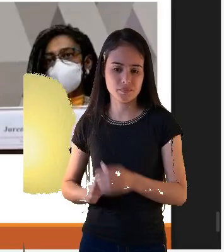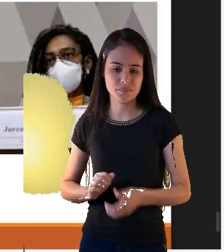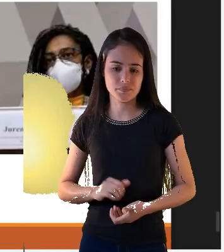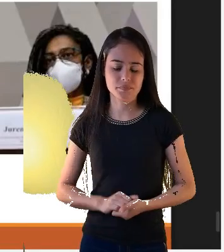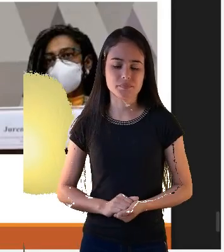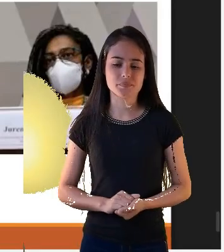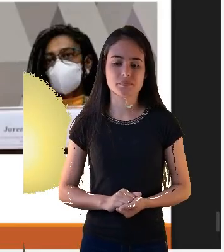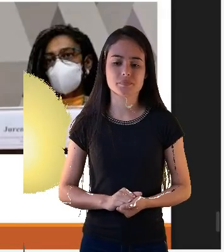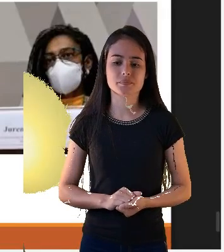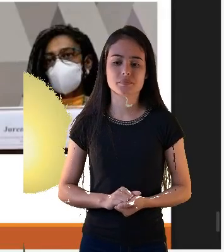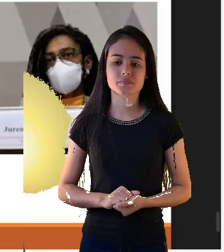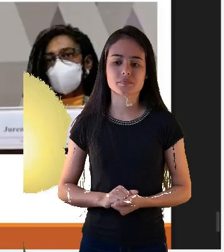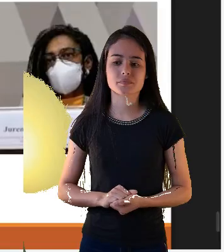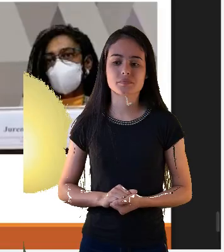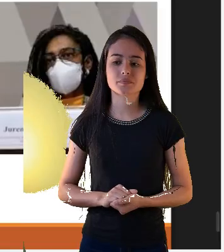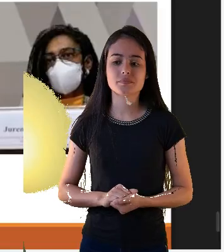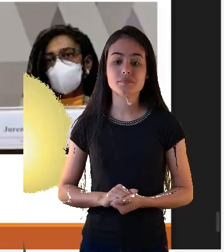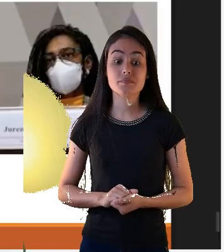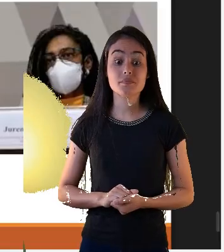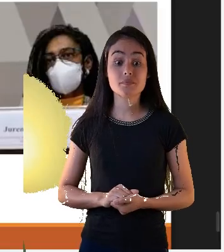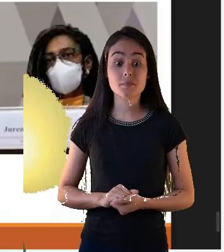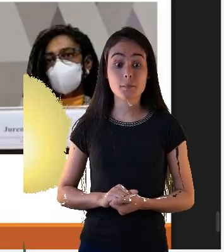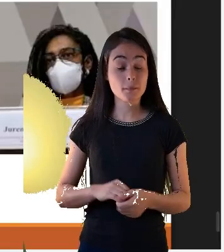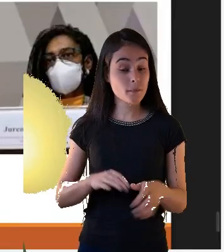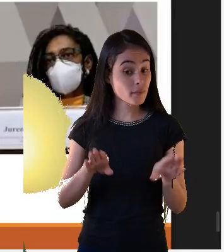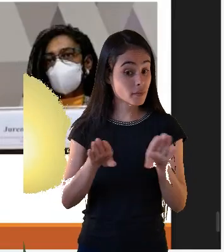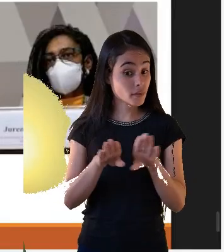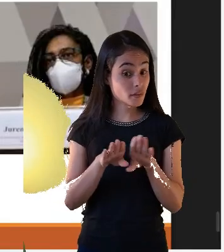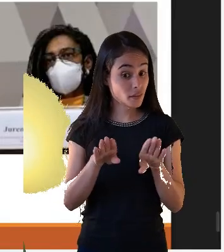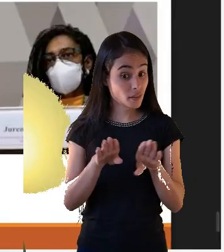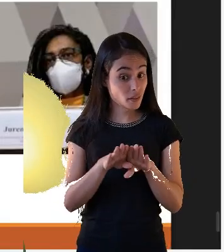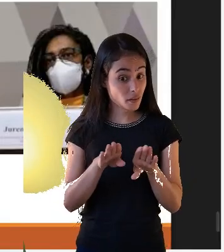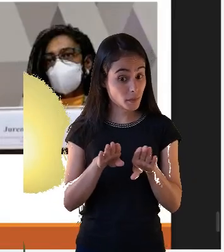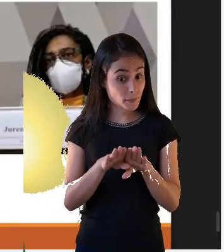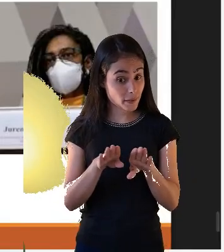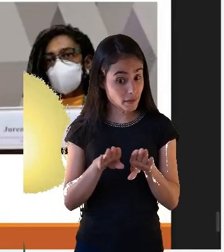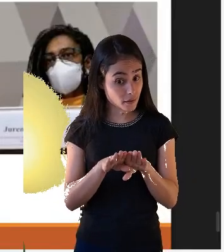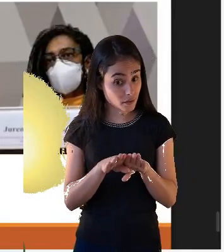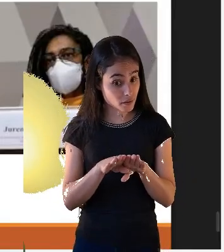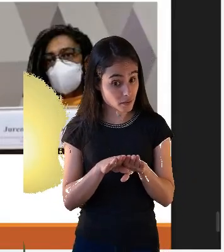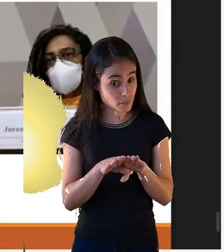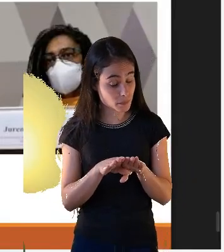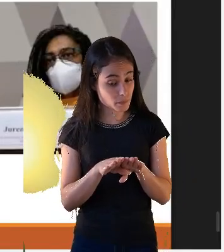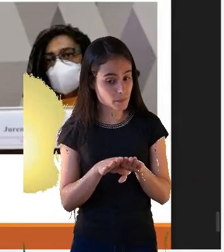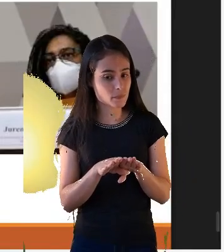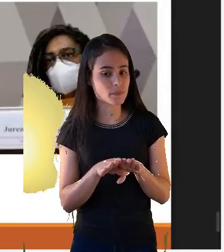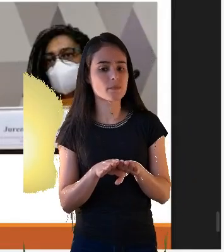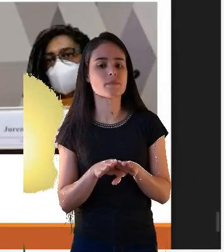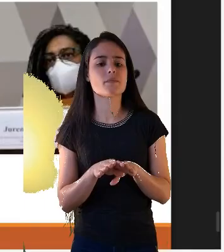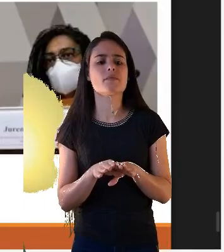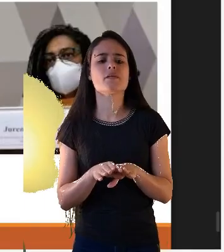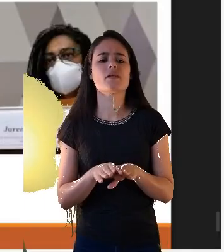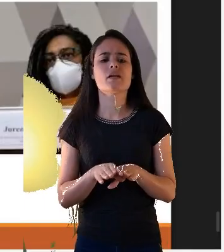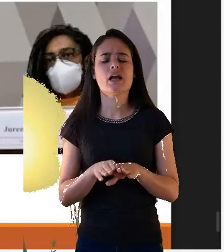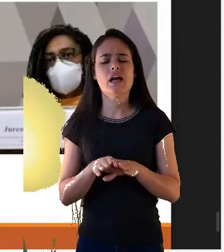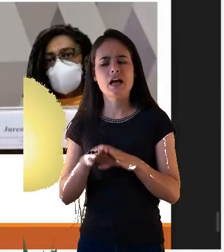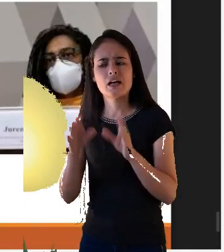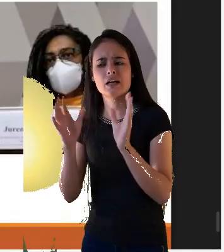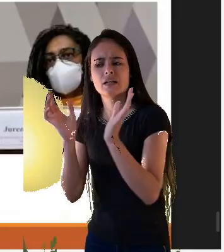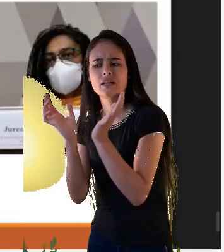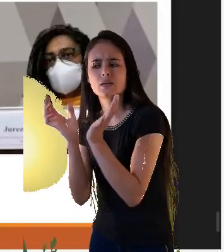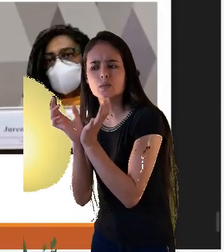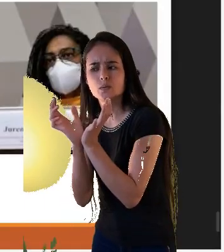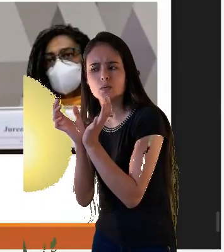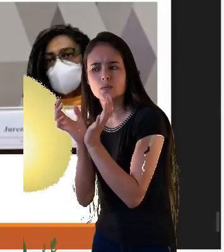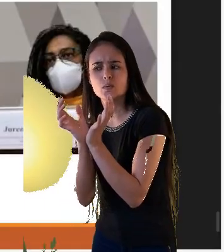né? Então, eu finalizo a aula aqui e gostaria de deixar uma atividade para vocês, né? Pode